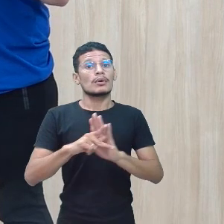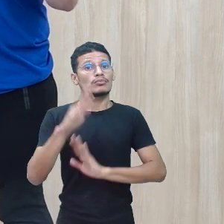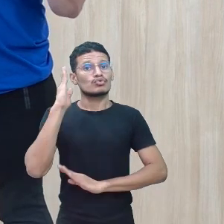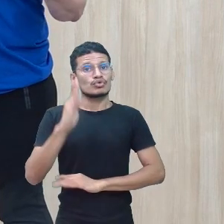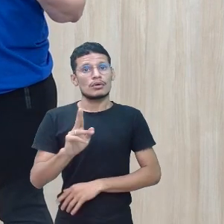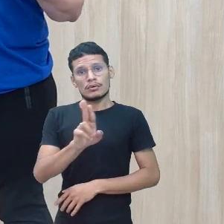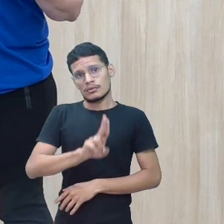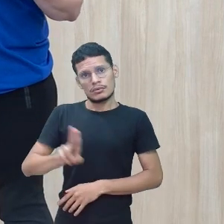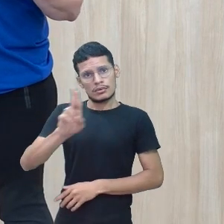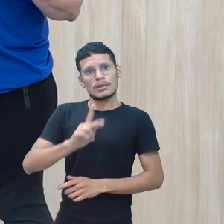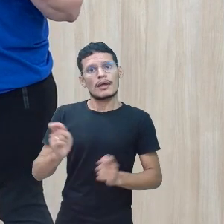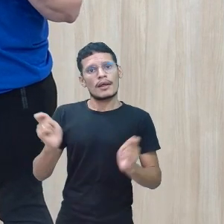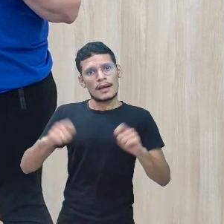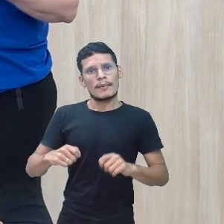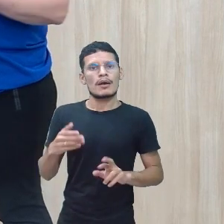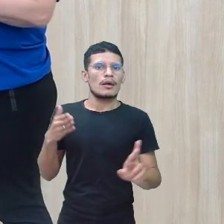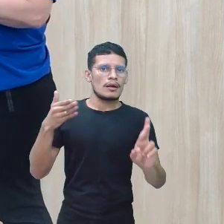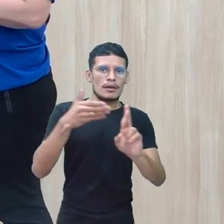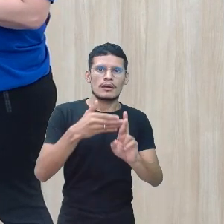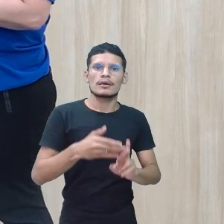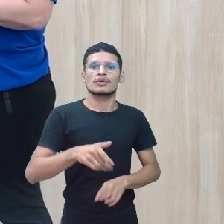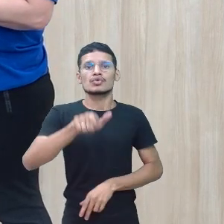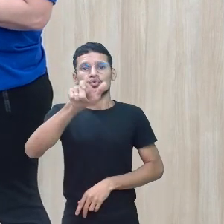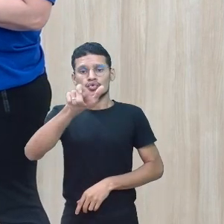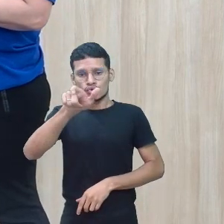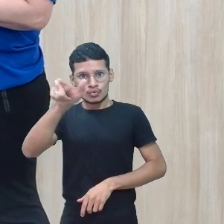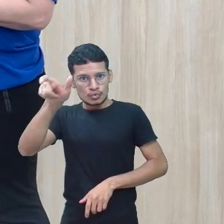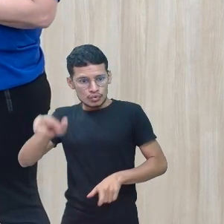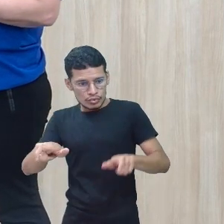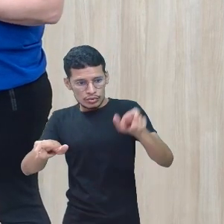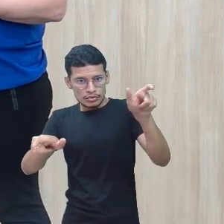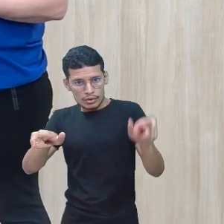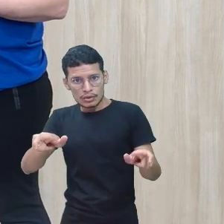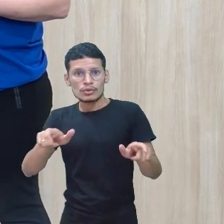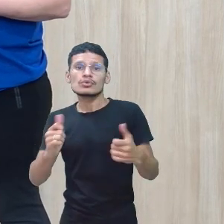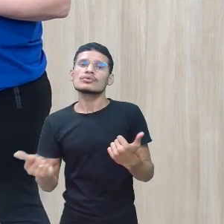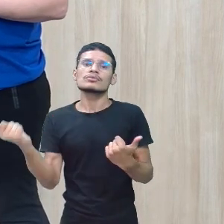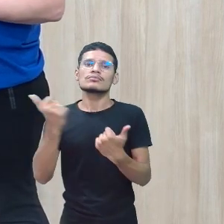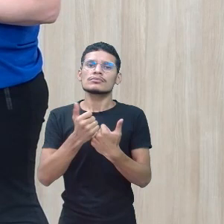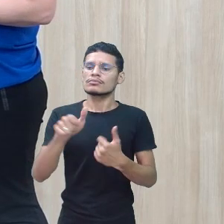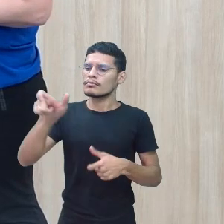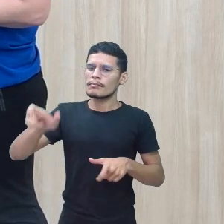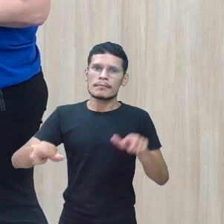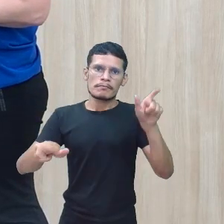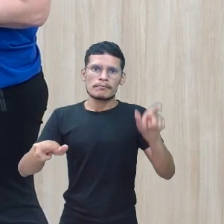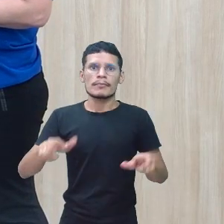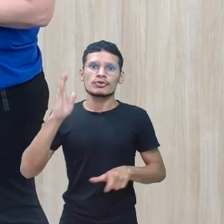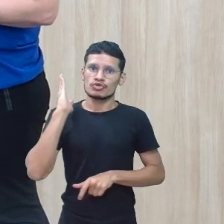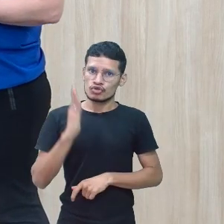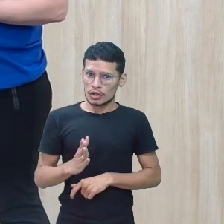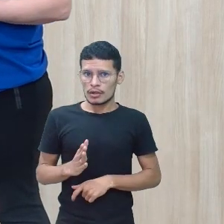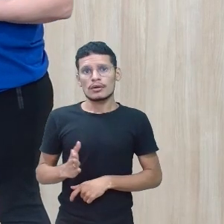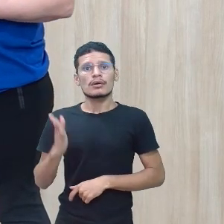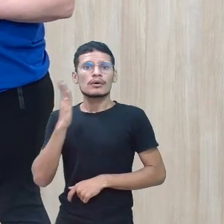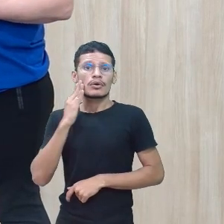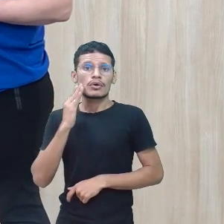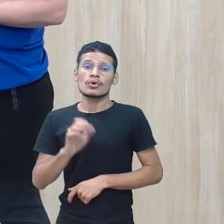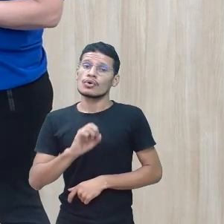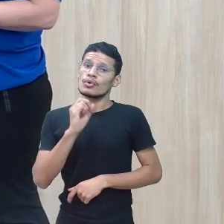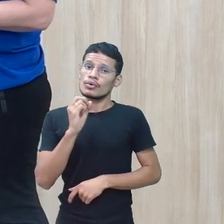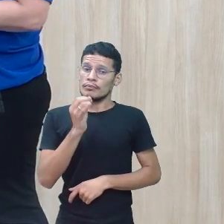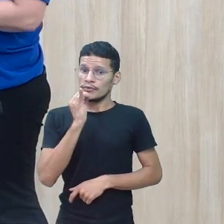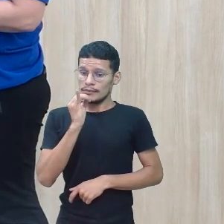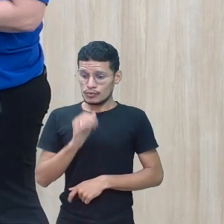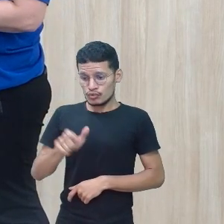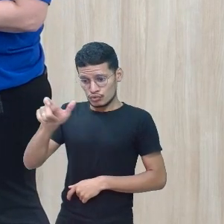para representar o sujeito, não é? Então, substituindo o sujeito, não é? Ou o substantivo próprio,